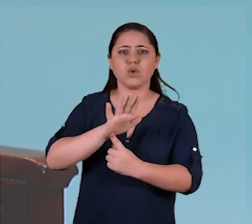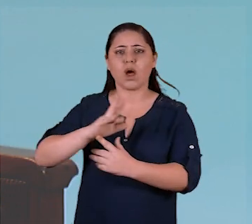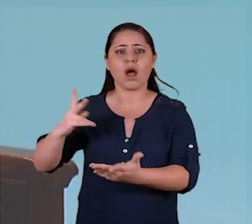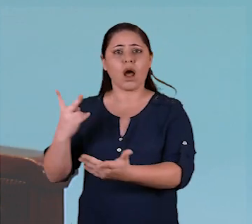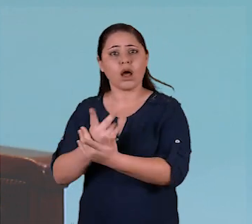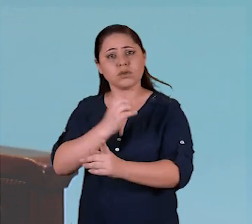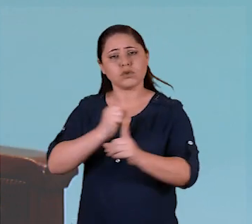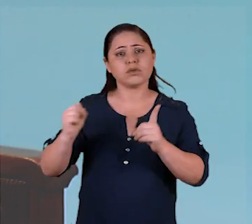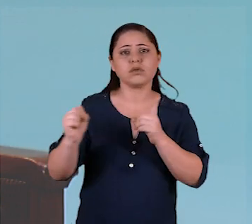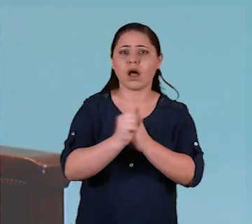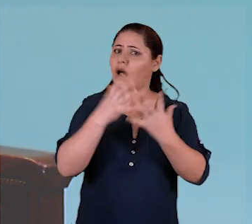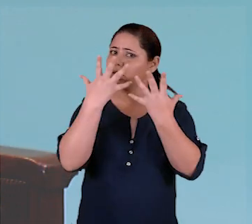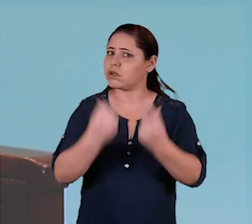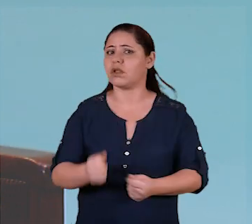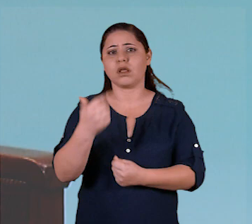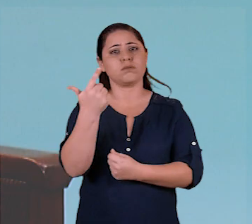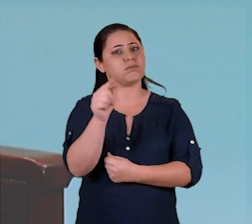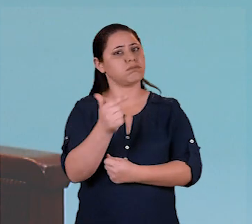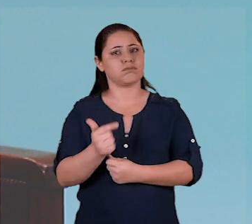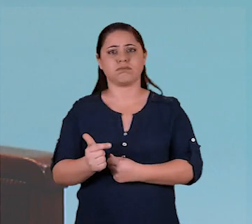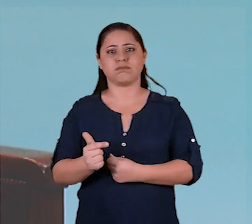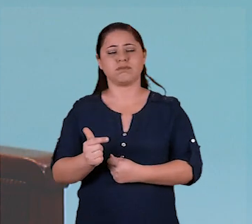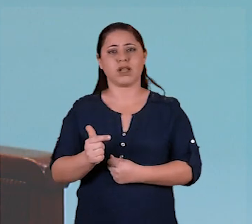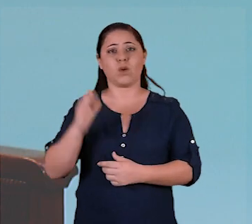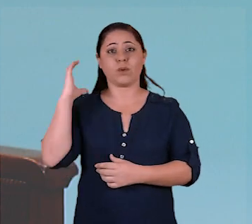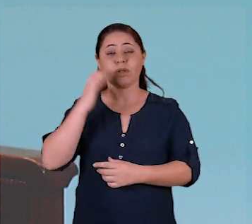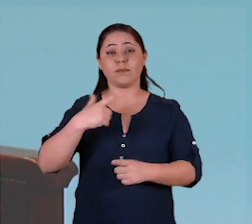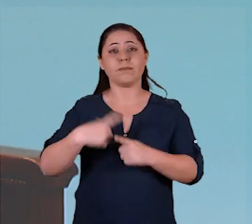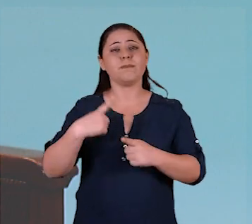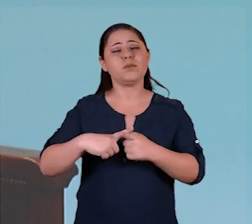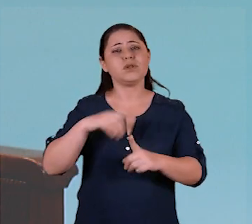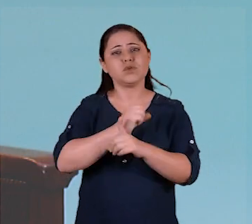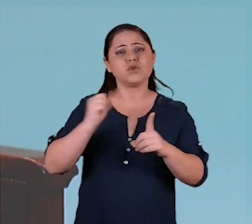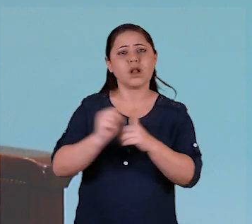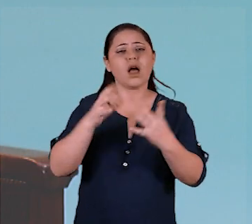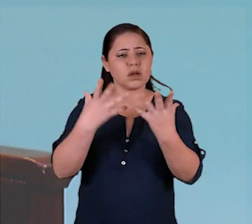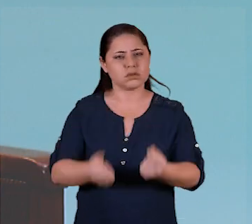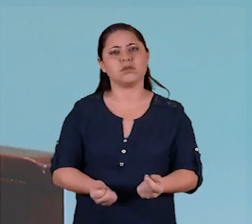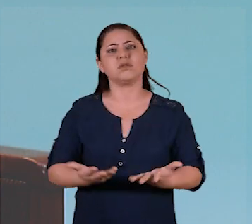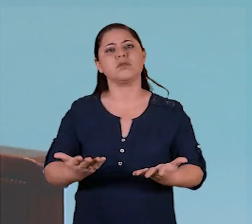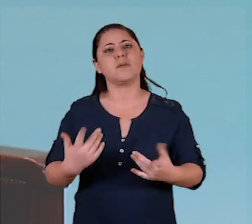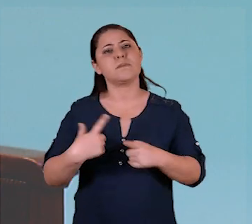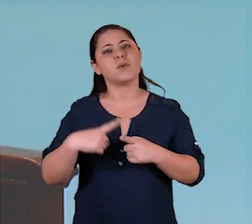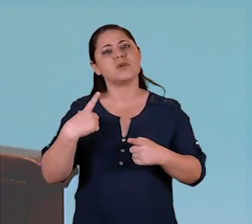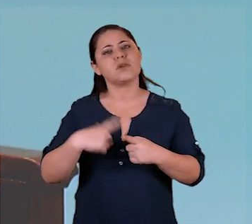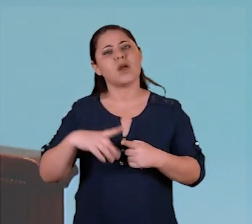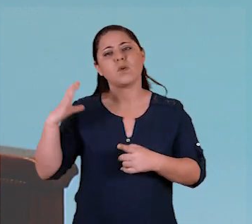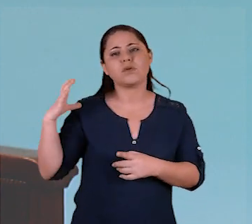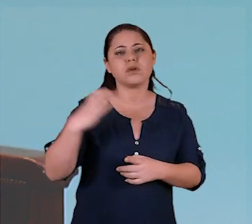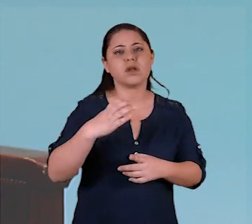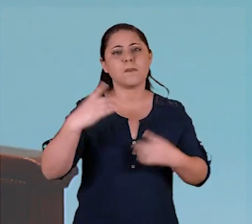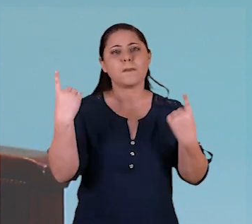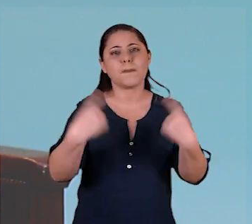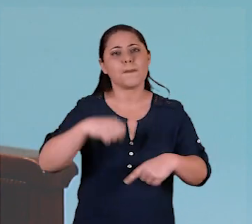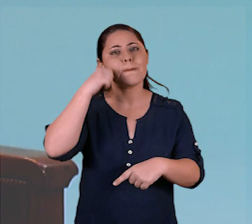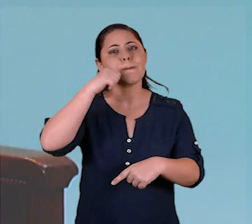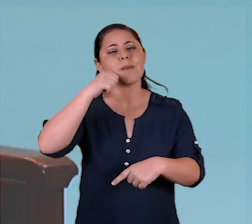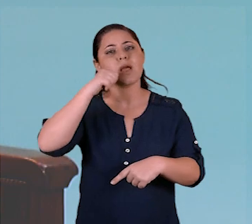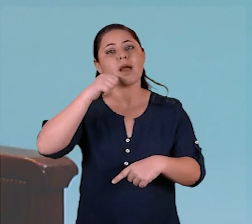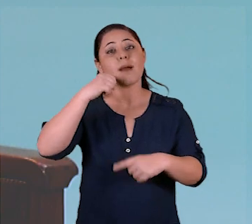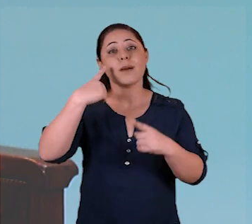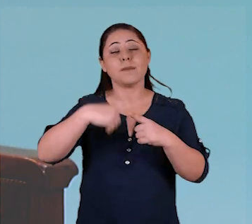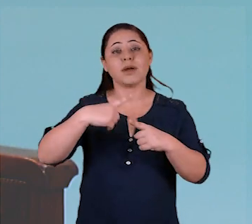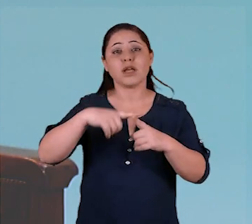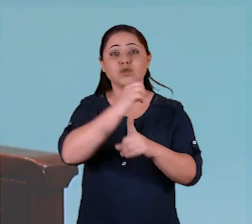que a sociedade não poderia tolerar esse tipo de crime. Por que a sociedade tolera o crime contra a mulher? Porque